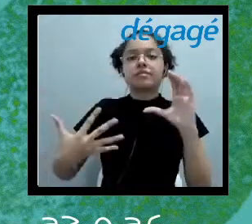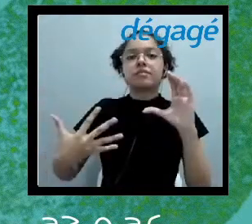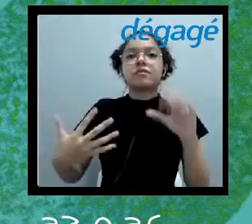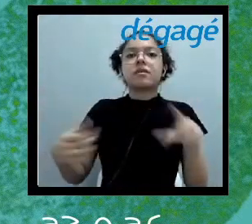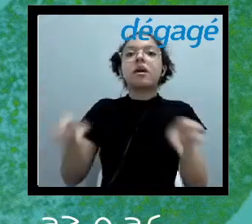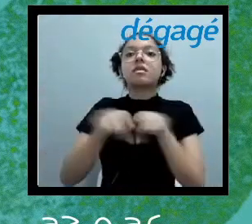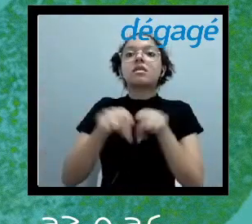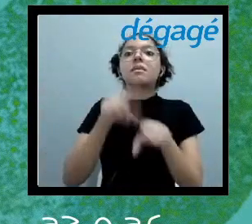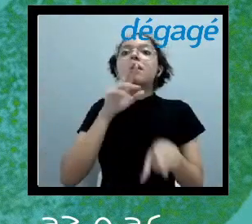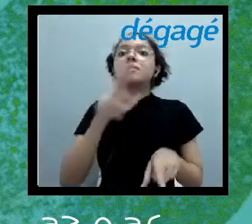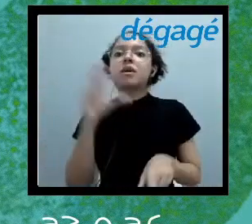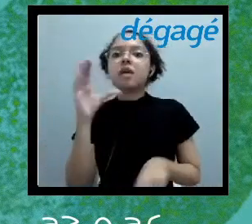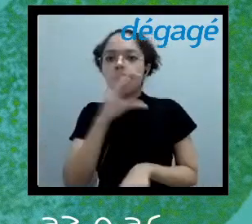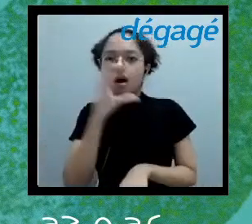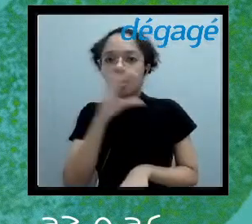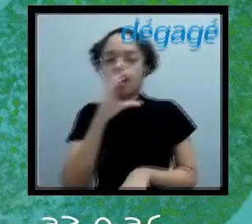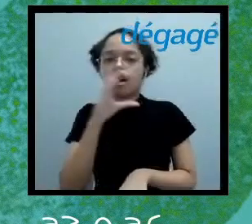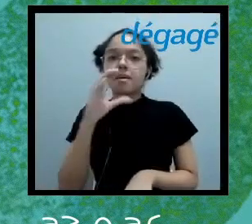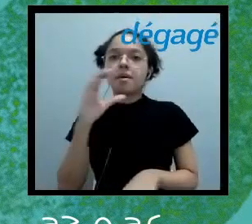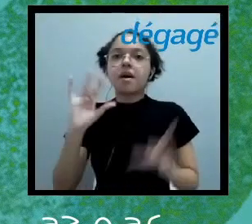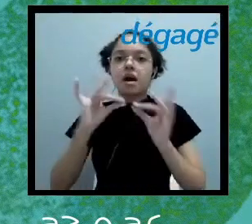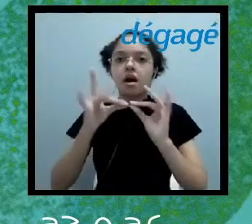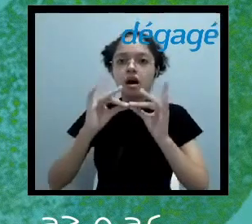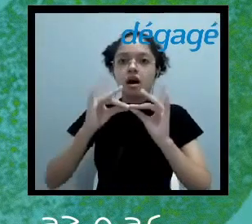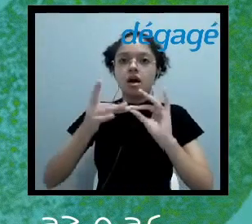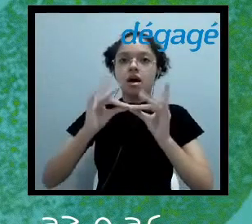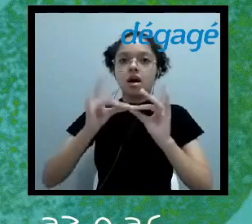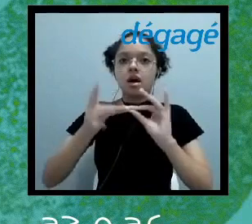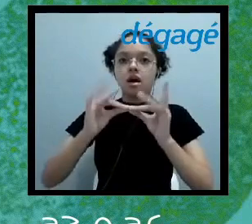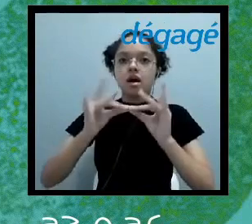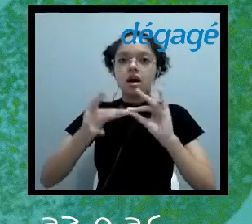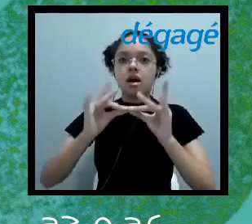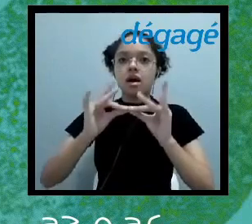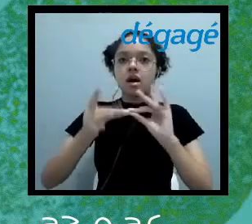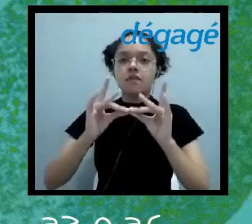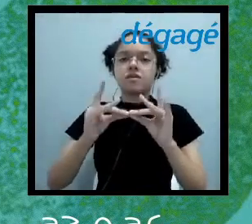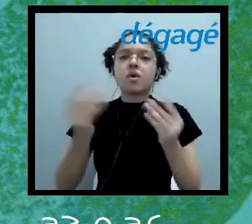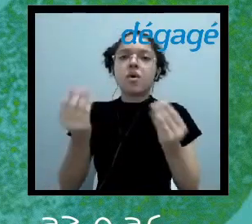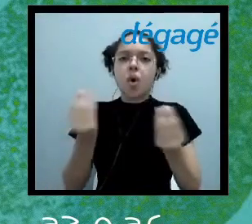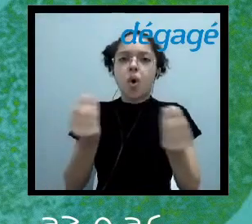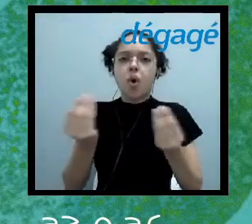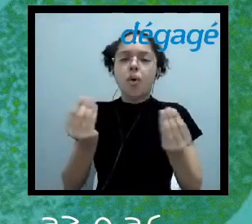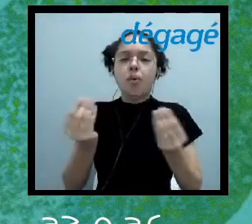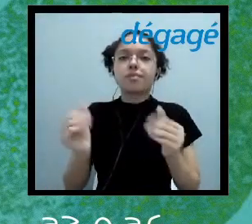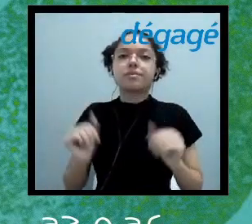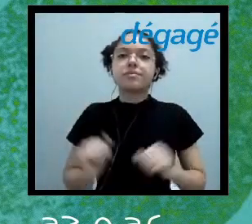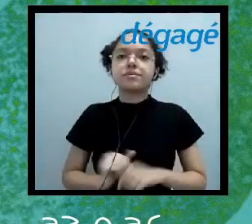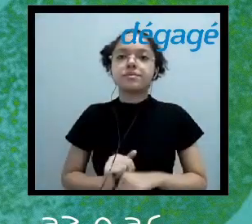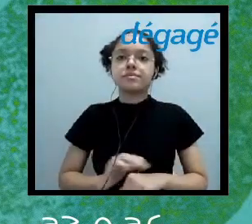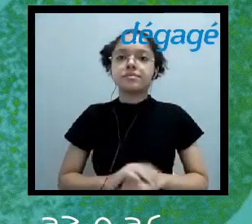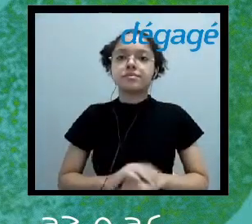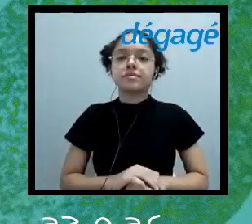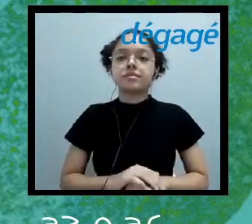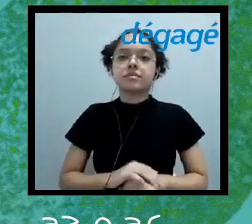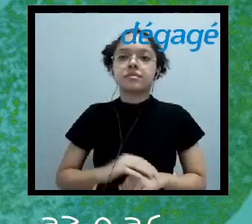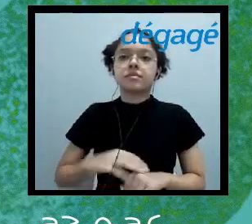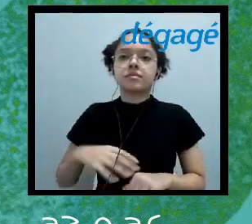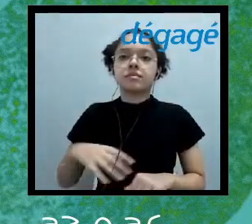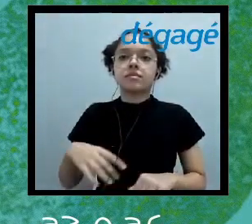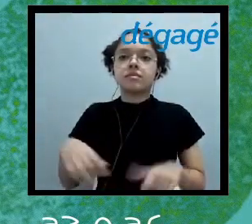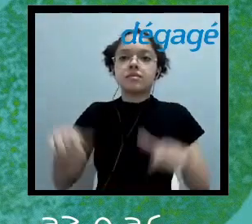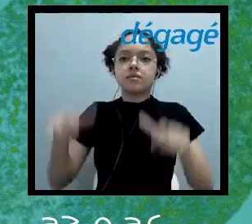perguntou se a oficina acontece com pessoas... É isso que eu insisti, de você não esquecer. Né? Sim, lá no